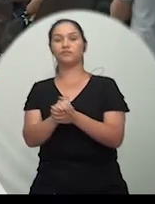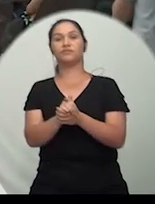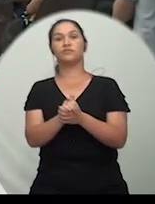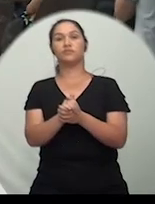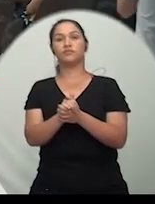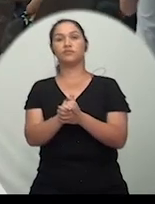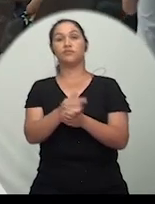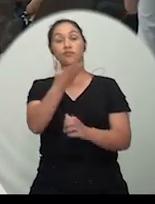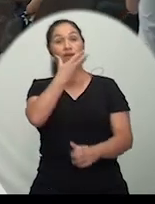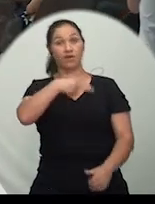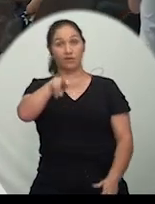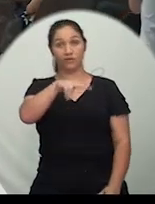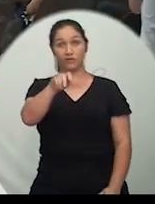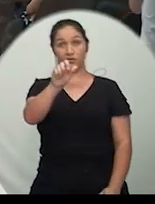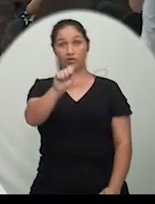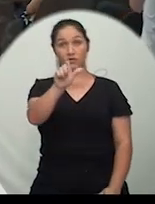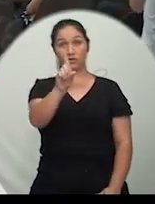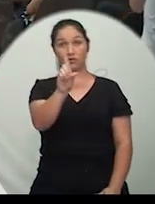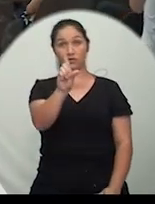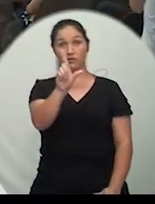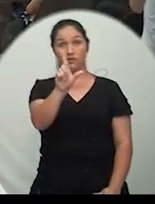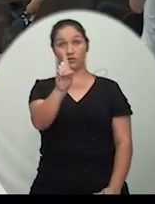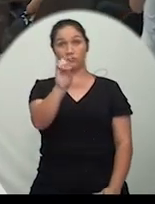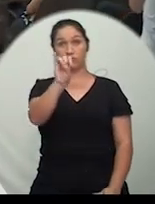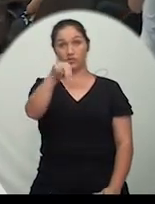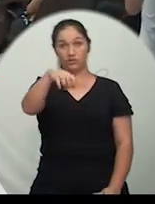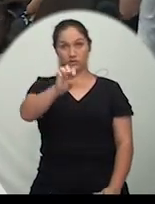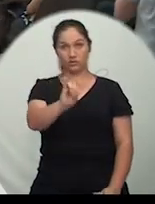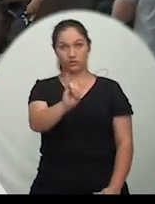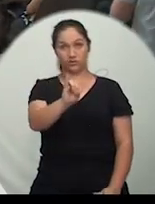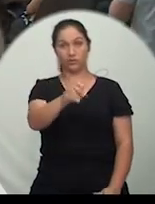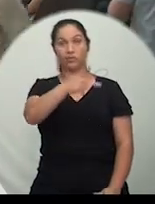Vereador Aldinei Potelec, PRB.